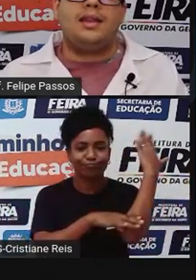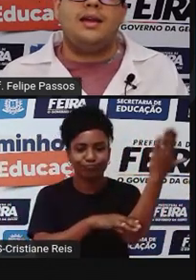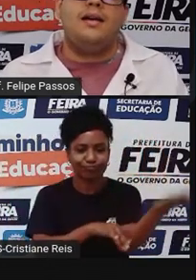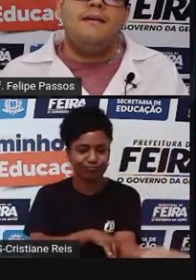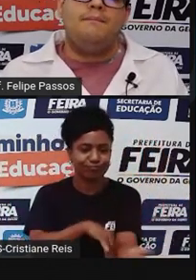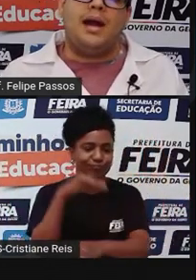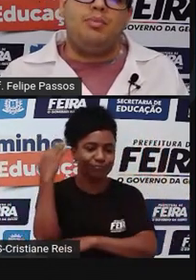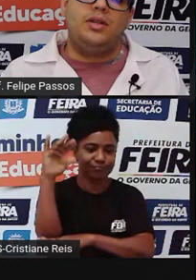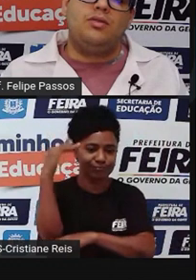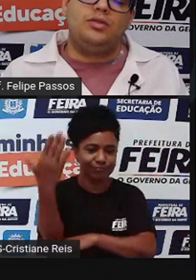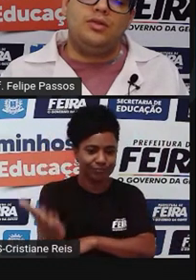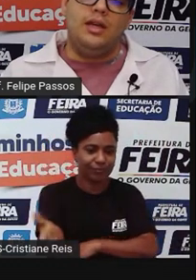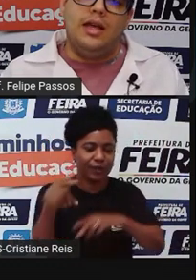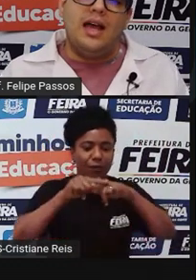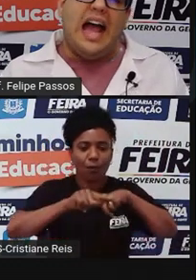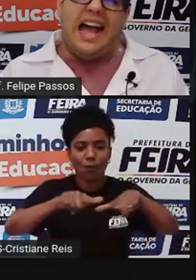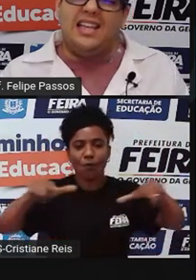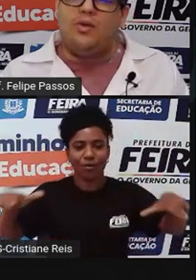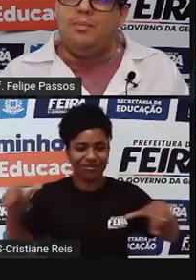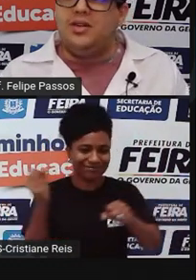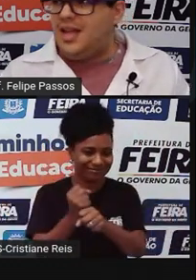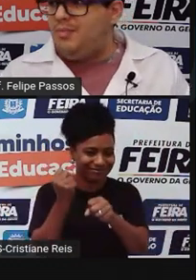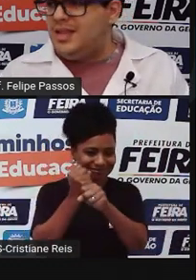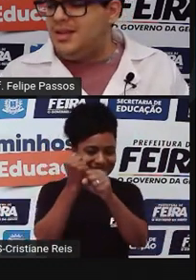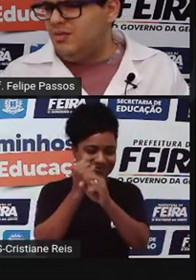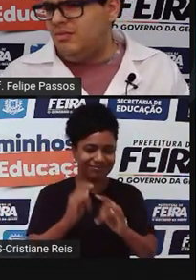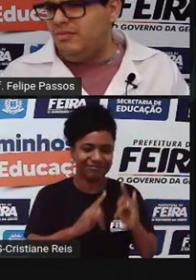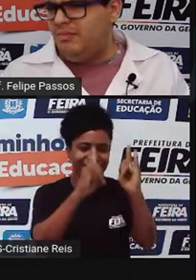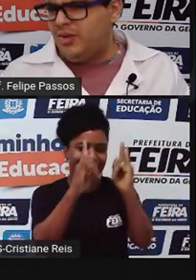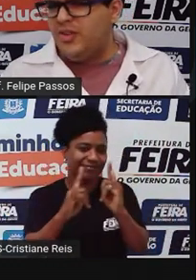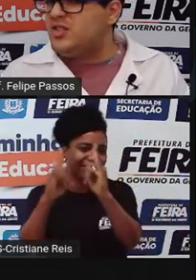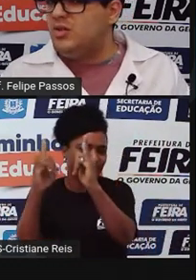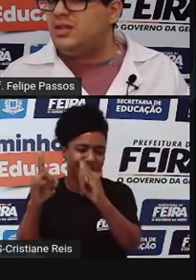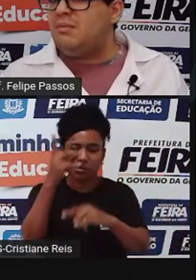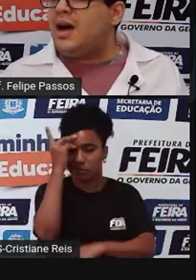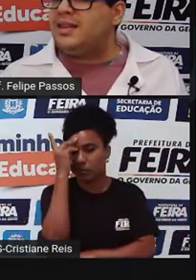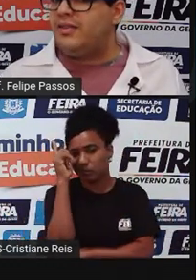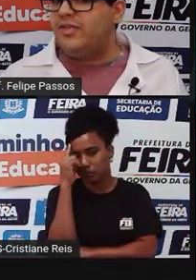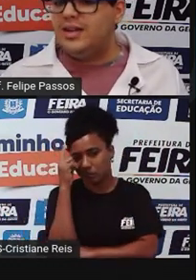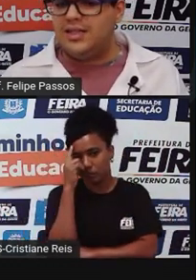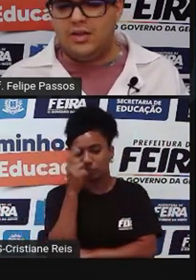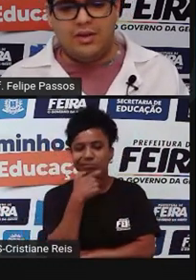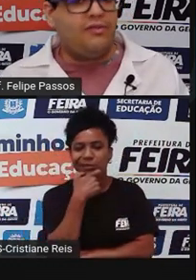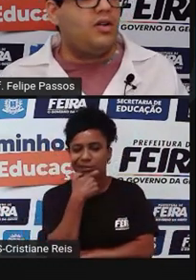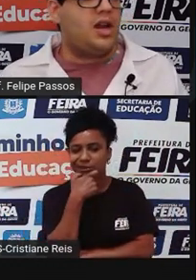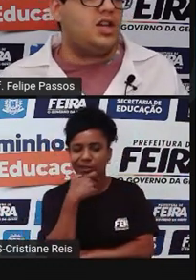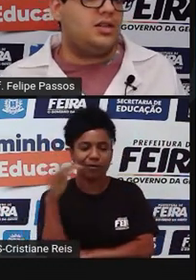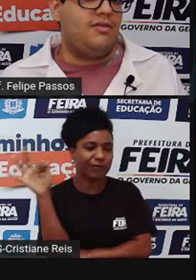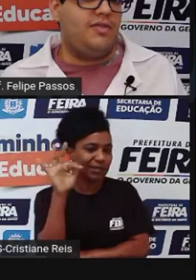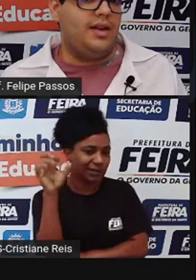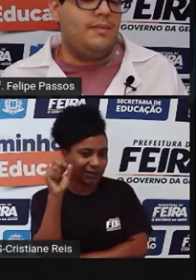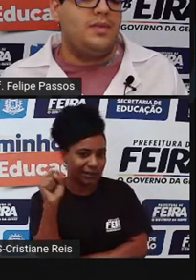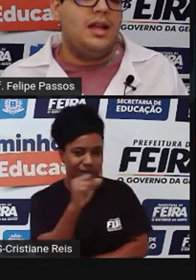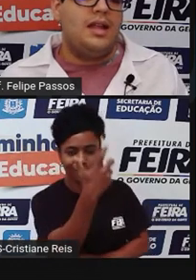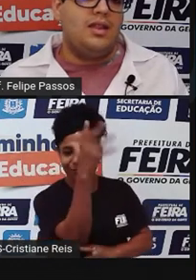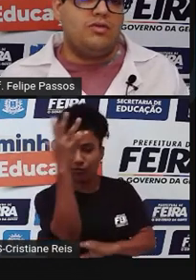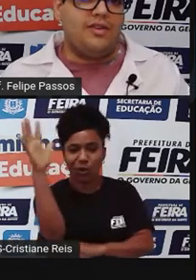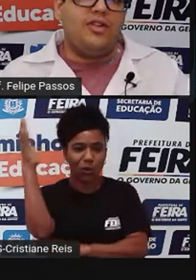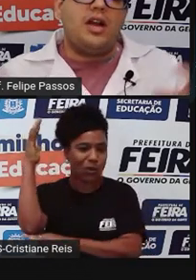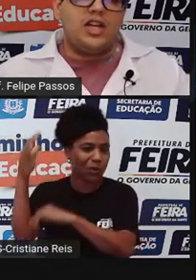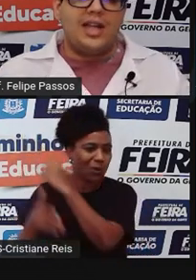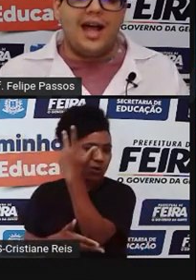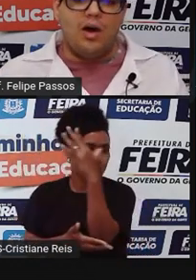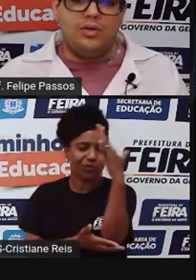derrubou aquela mata para poder construir aí alguém pode tá aí pensando o professor não tem mata em Feira de Santana tem Floresta em feira